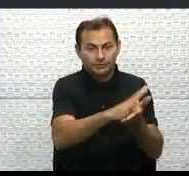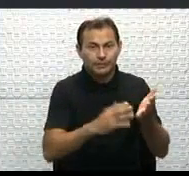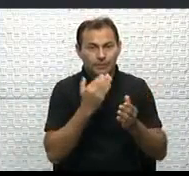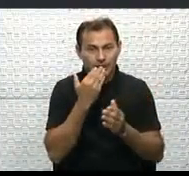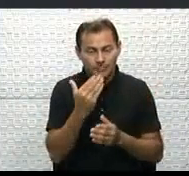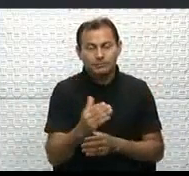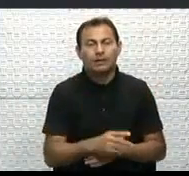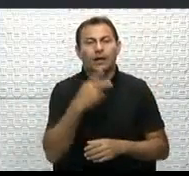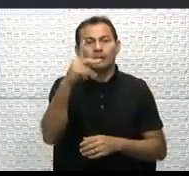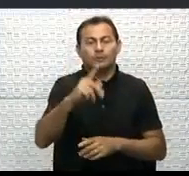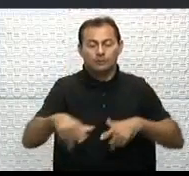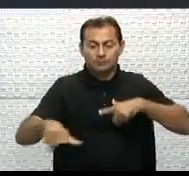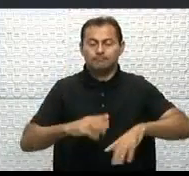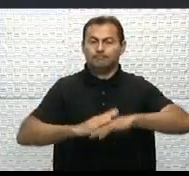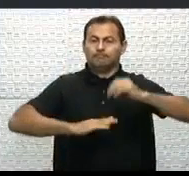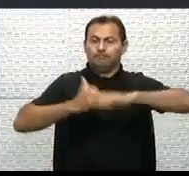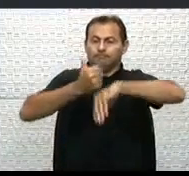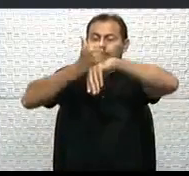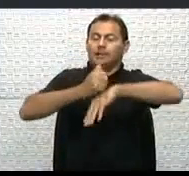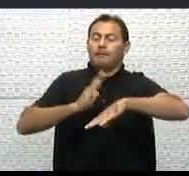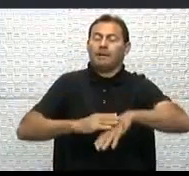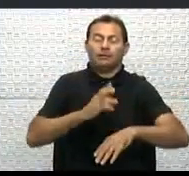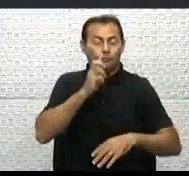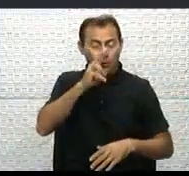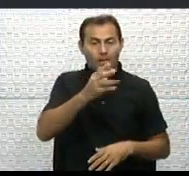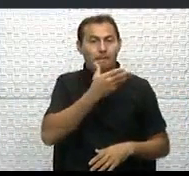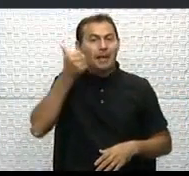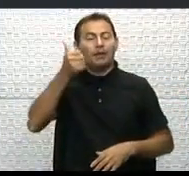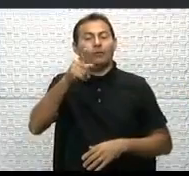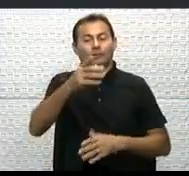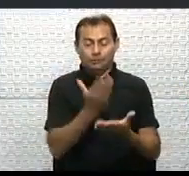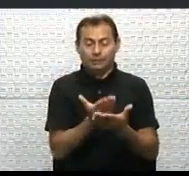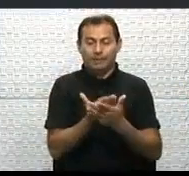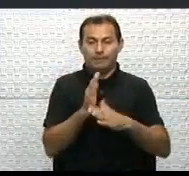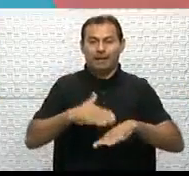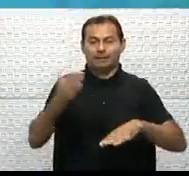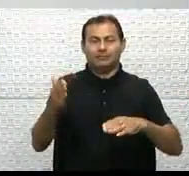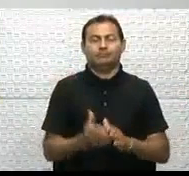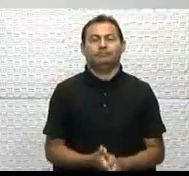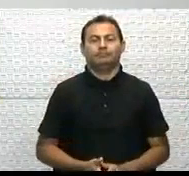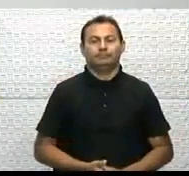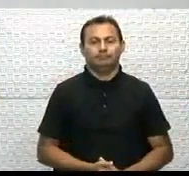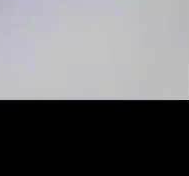propostas. A sua atuação profissional fica mais forte quanto mais você estuda.